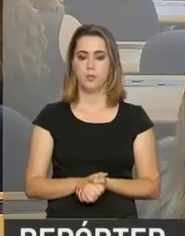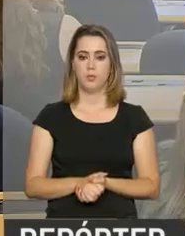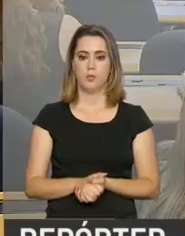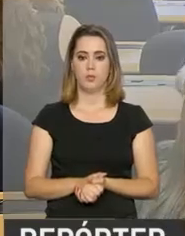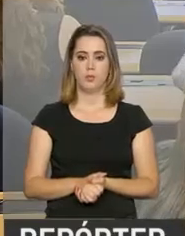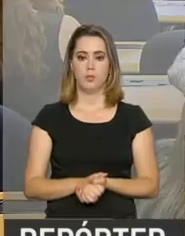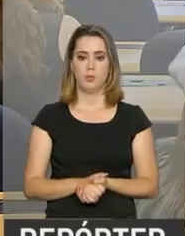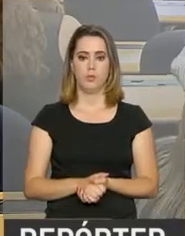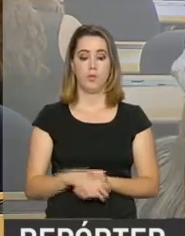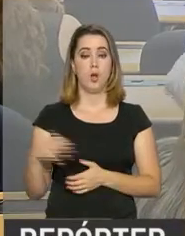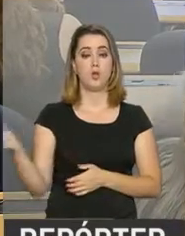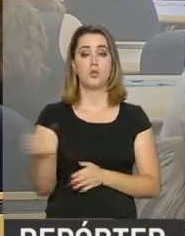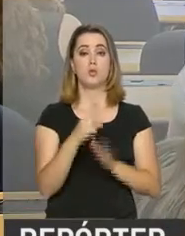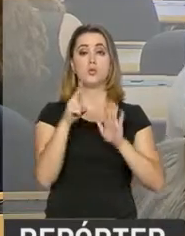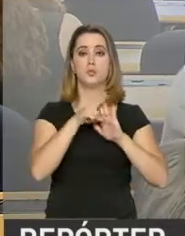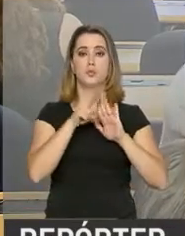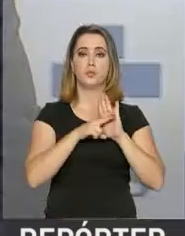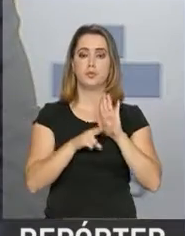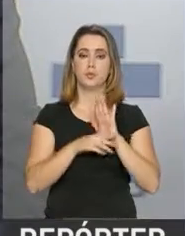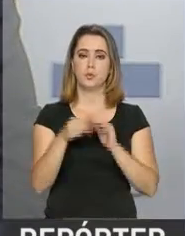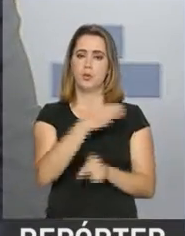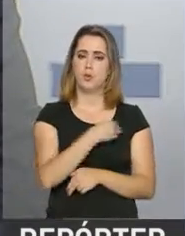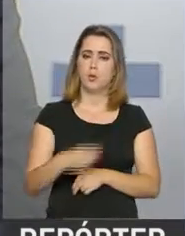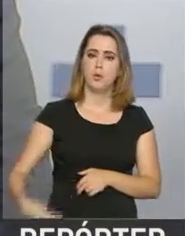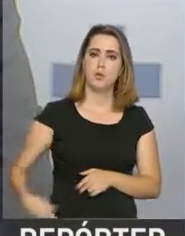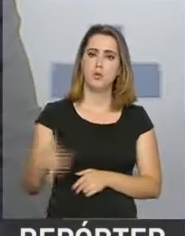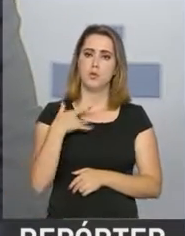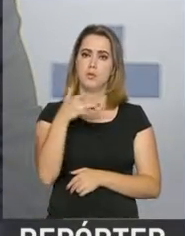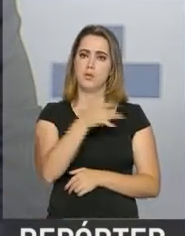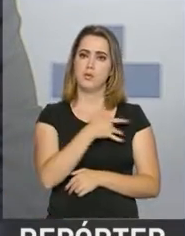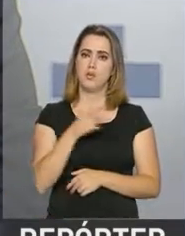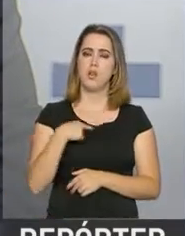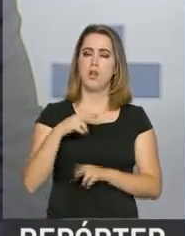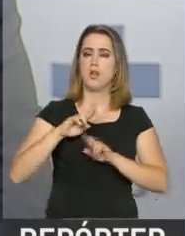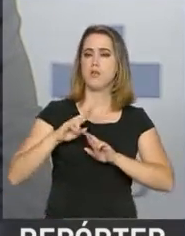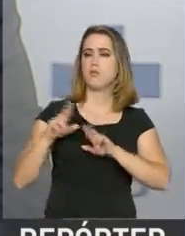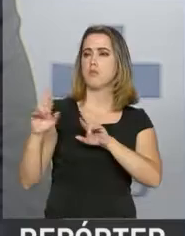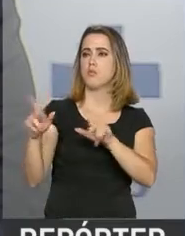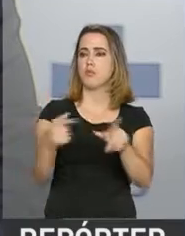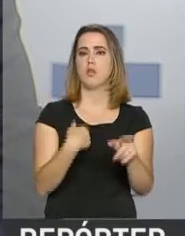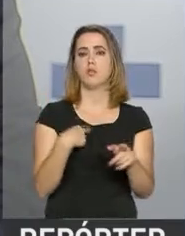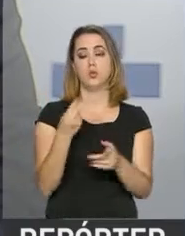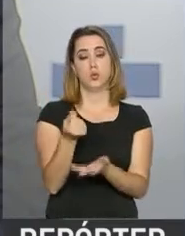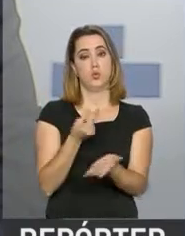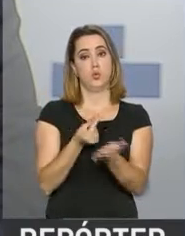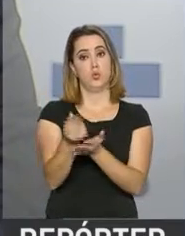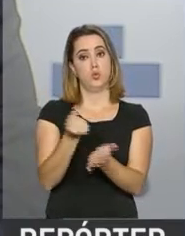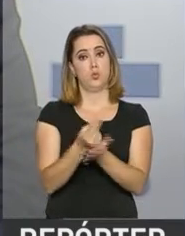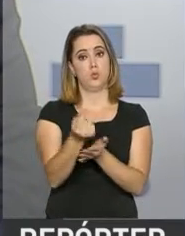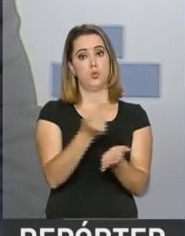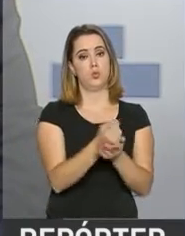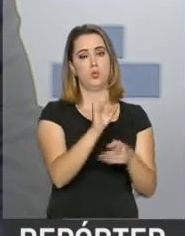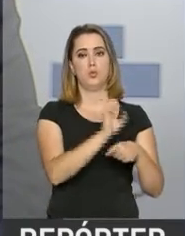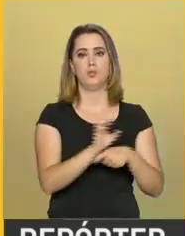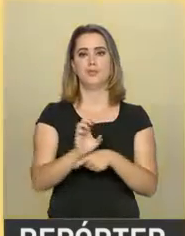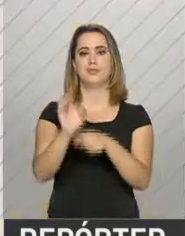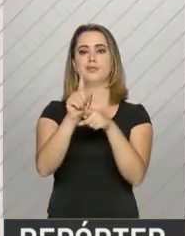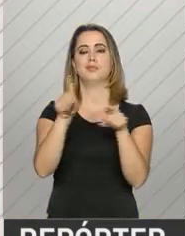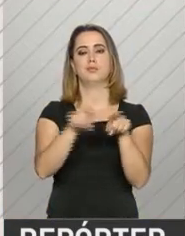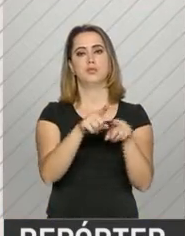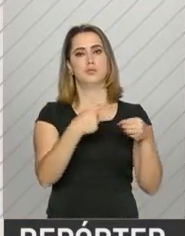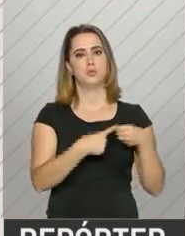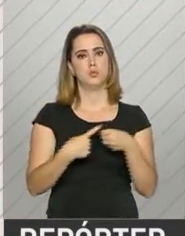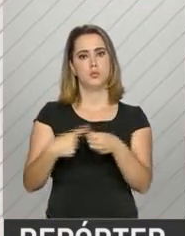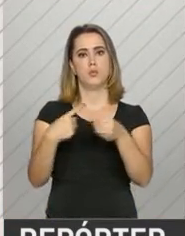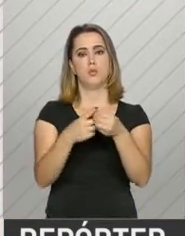com as novas regras o ministério da saúde pretende flexibilizar o uso das verbas federais por estados e municípios o